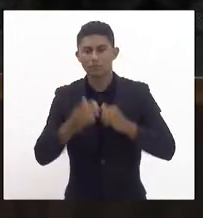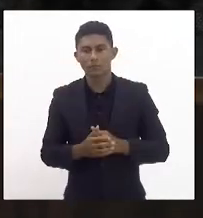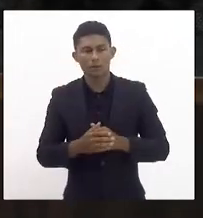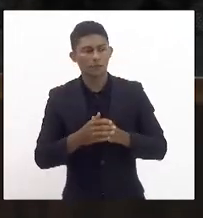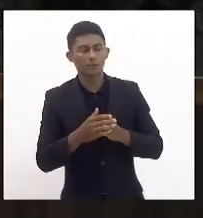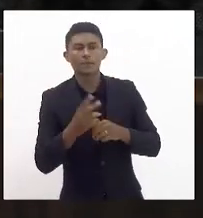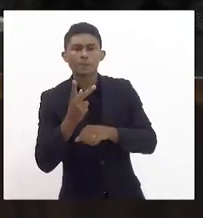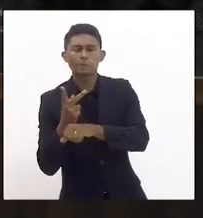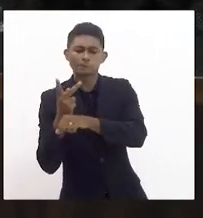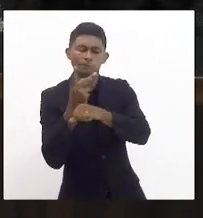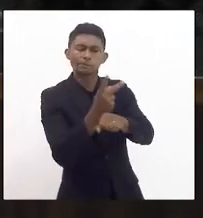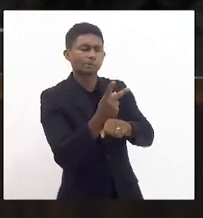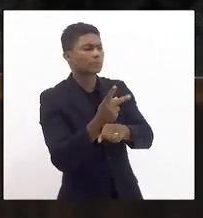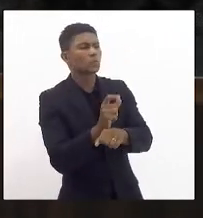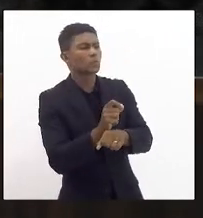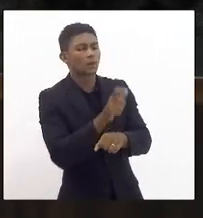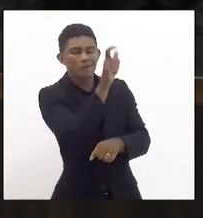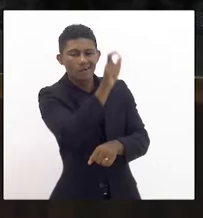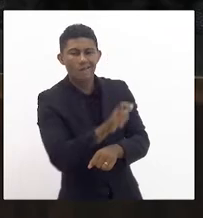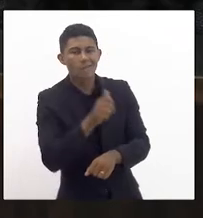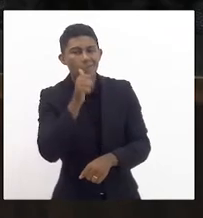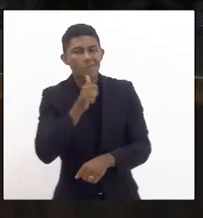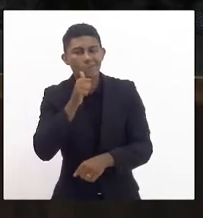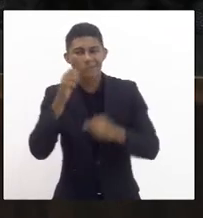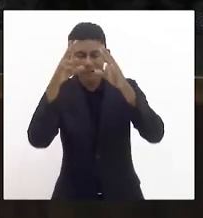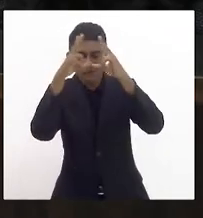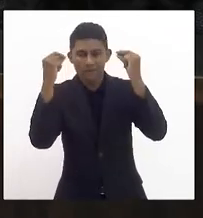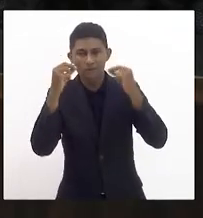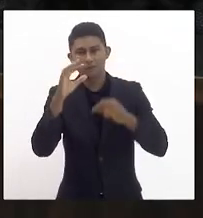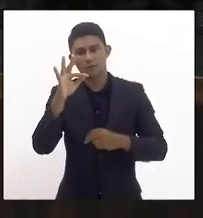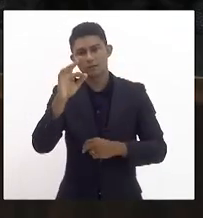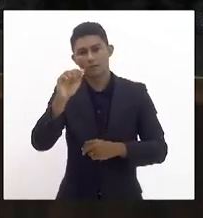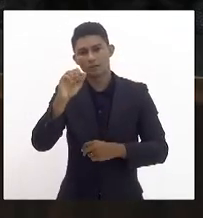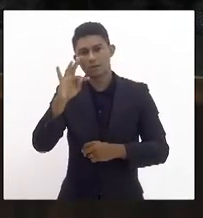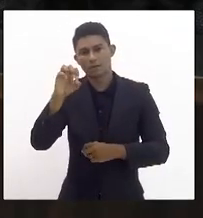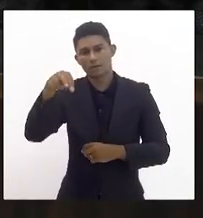Ana Nery da Saúde à ilustríssima enfermeira Fátima Cardoso Varanda.